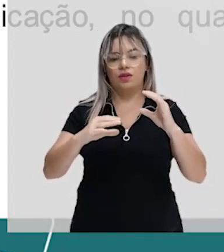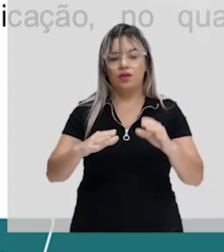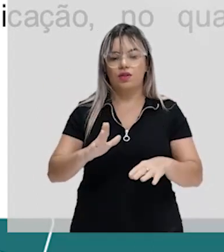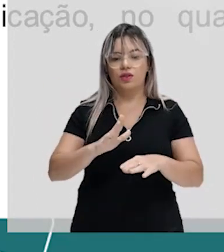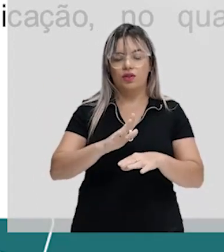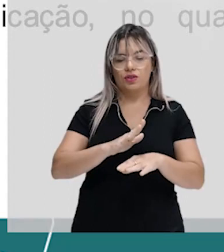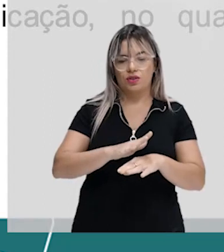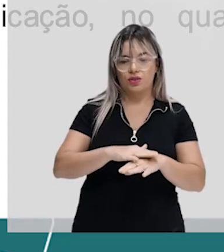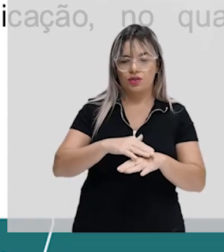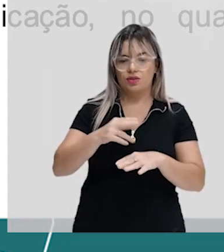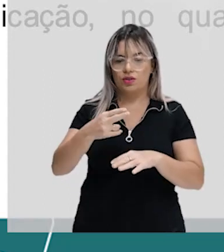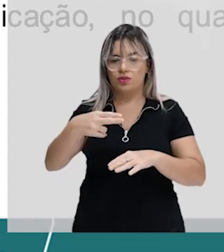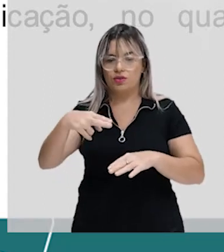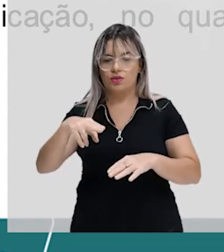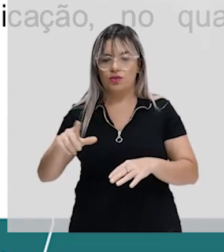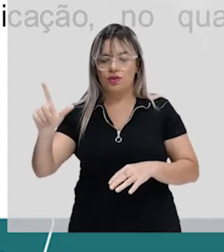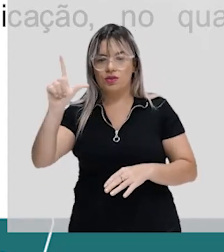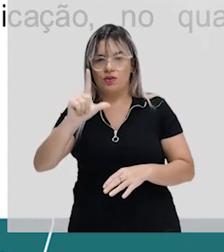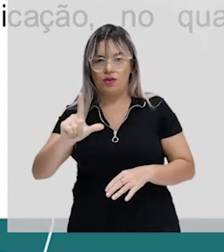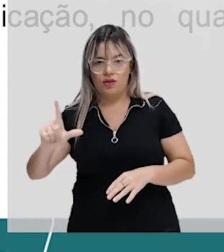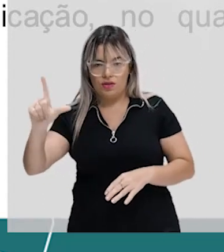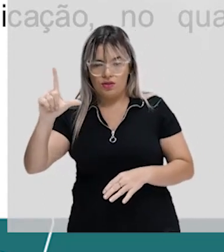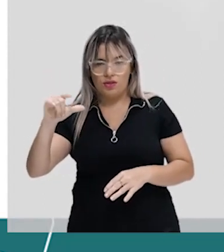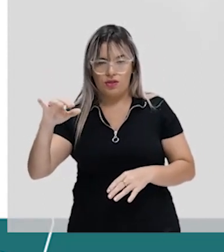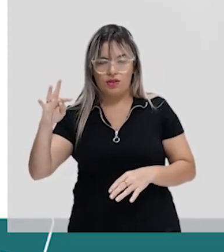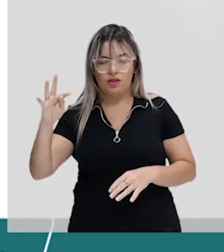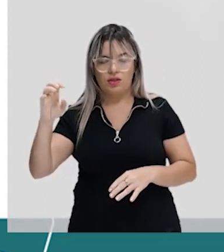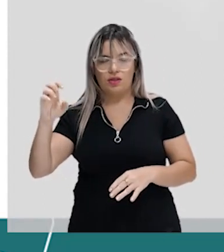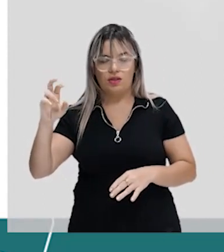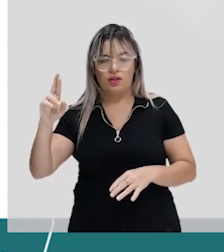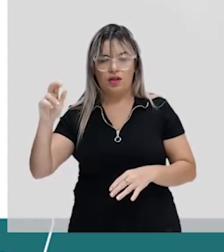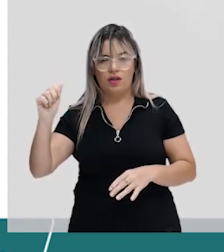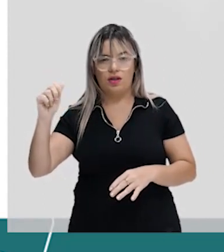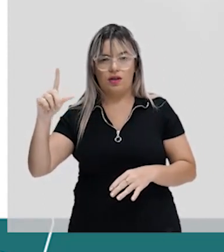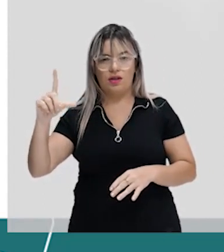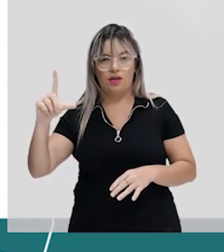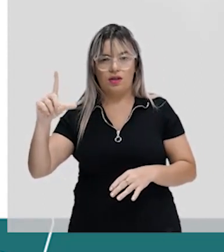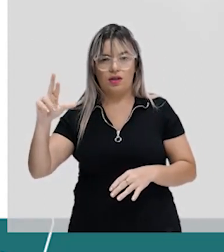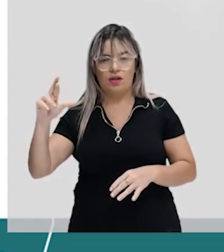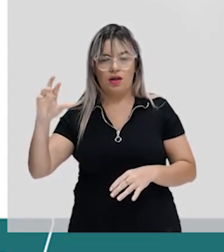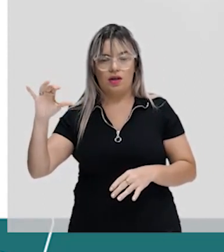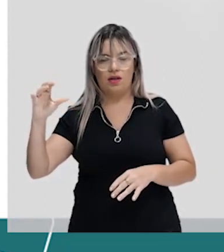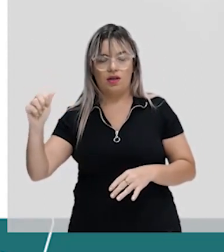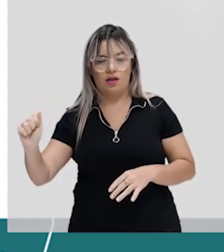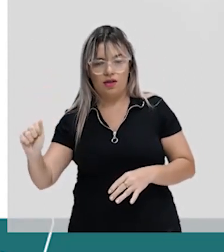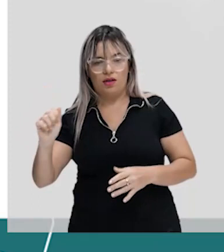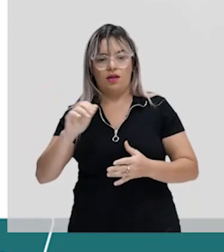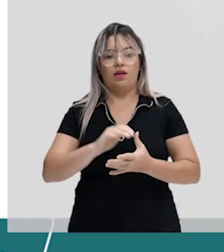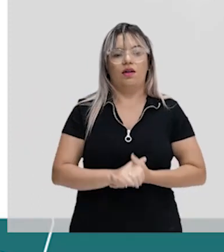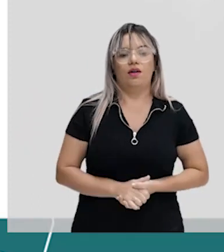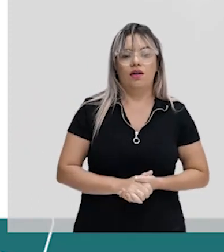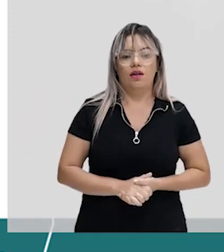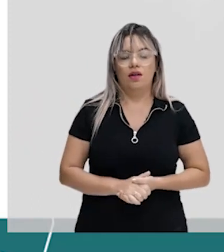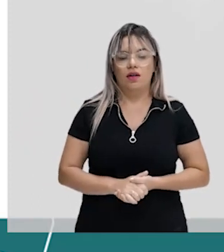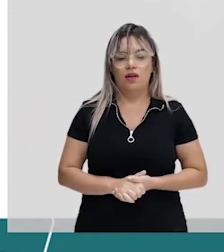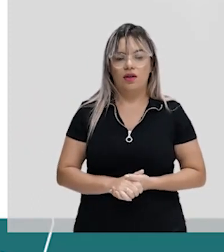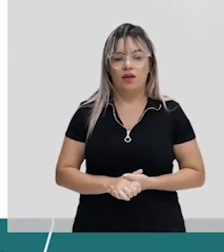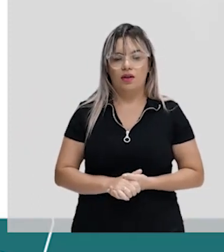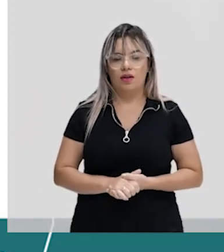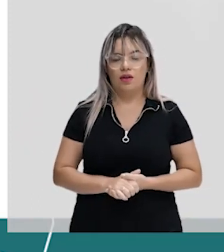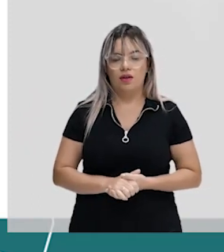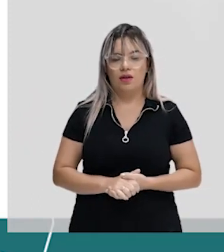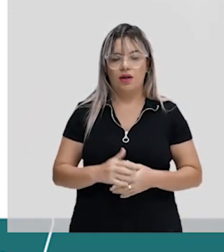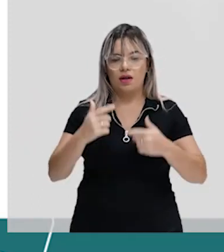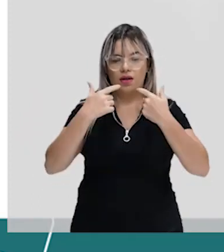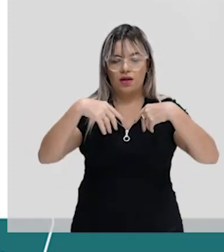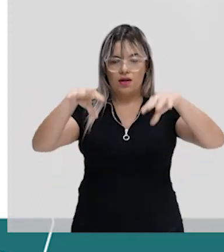literária é essa que vai se apresentar de várias formas. A linguagem literária apresenta diferenças singulares, muito embora tenha uma